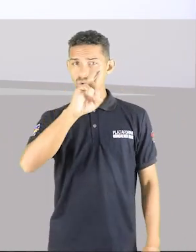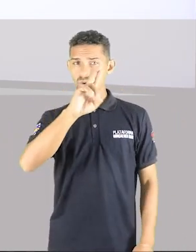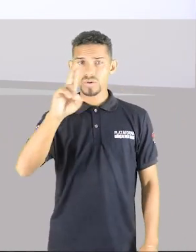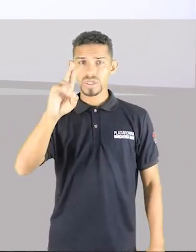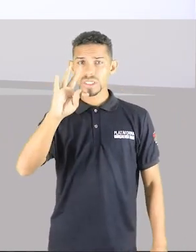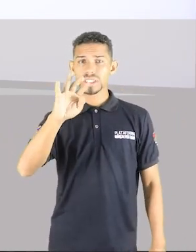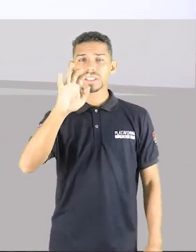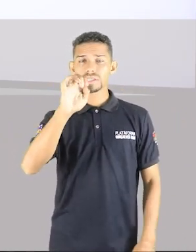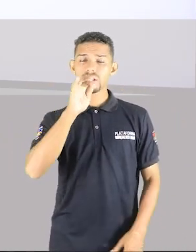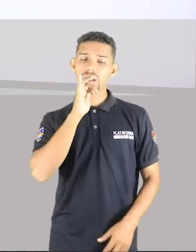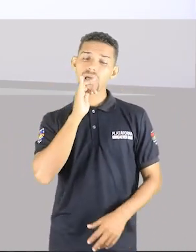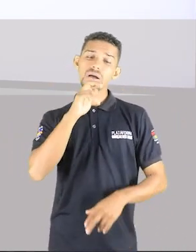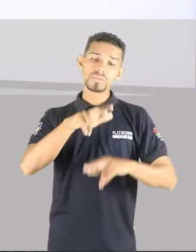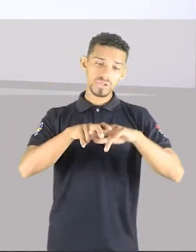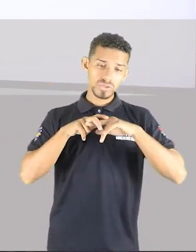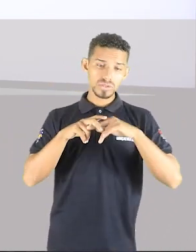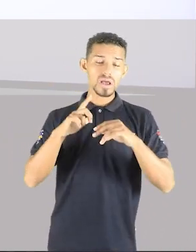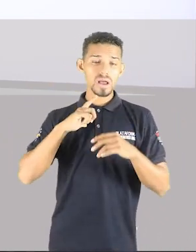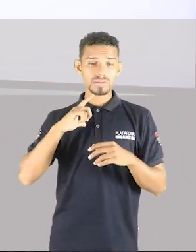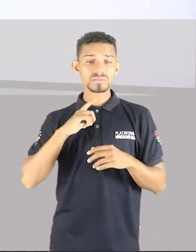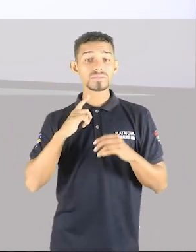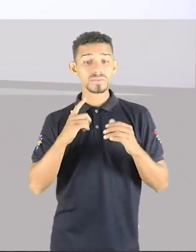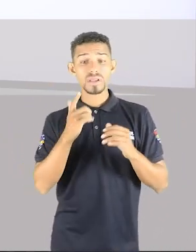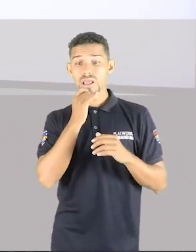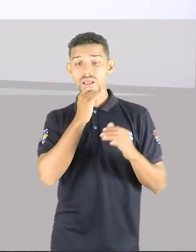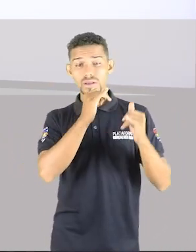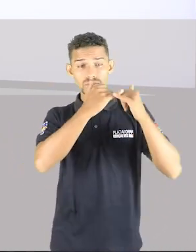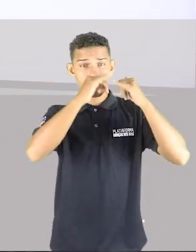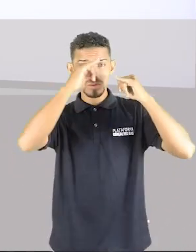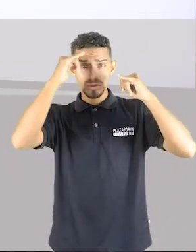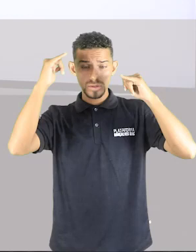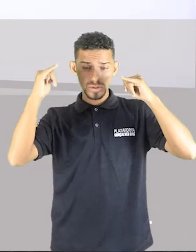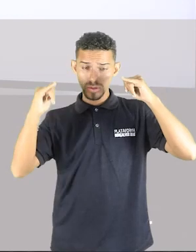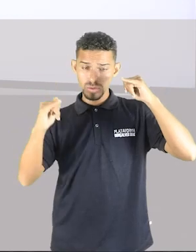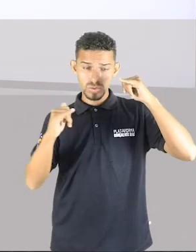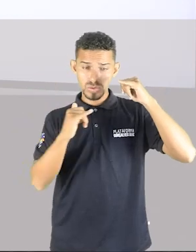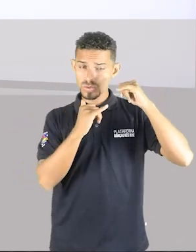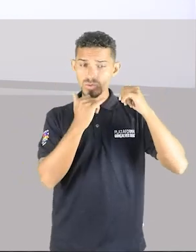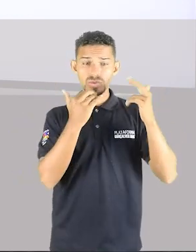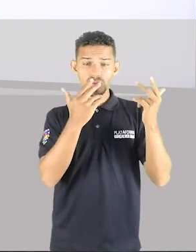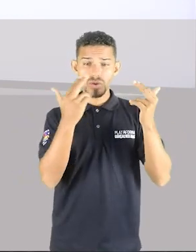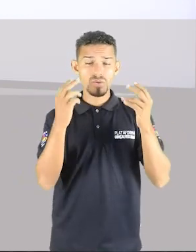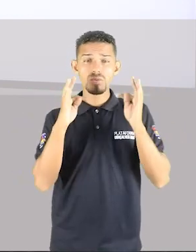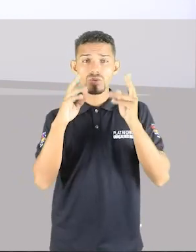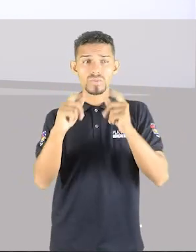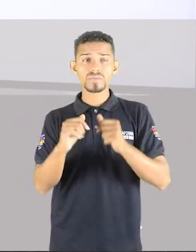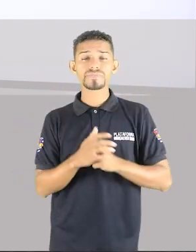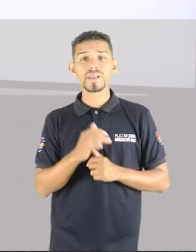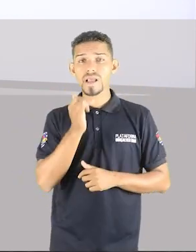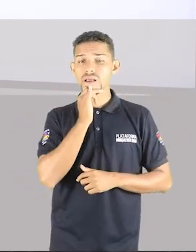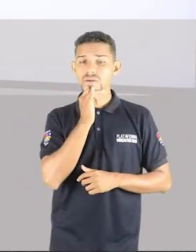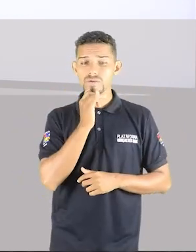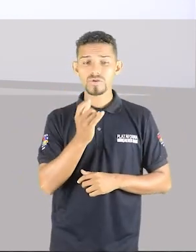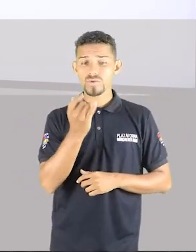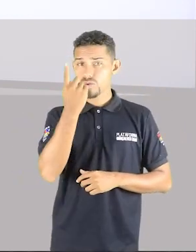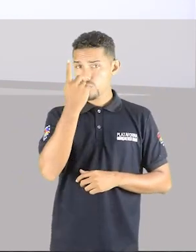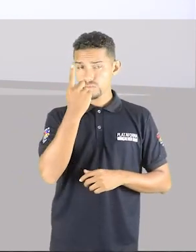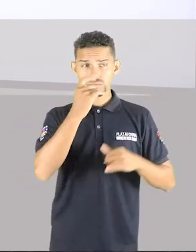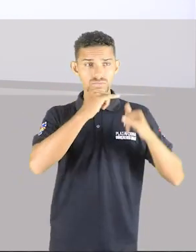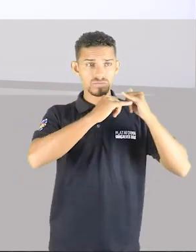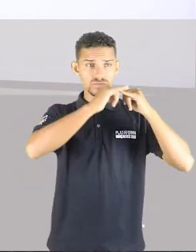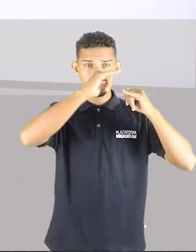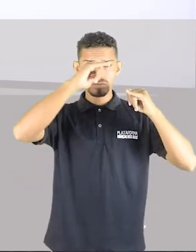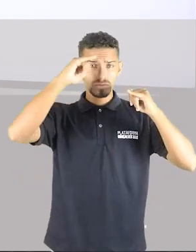então por esse motivo a corrente elétrica é igual em todos os elementos do circuito Então veja s ten um